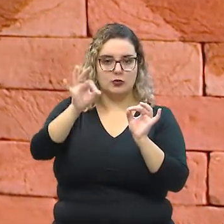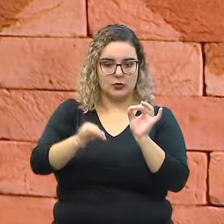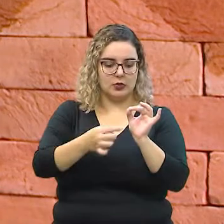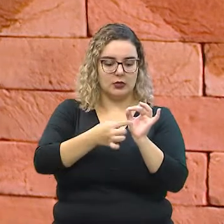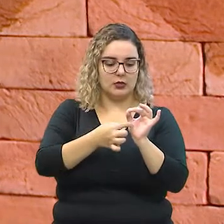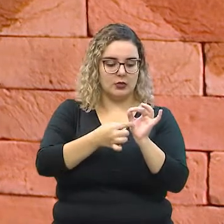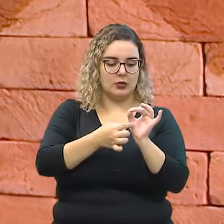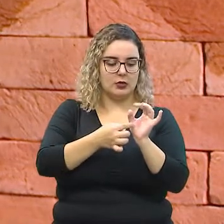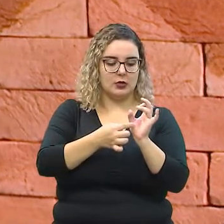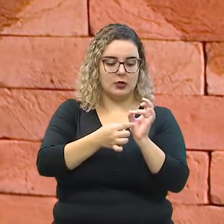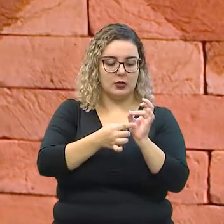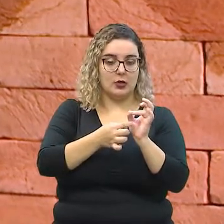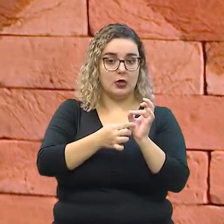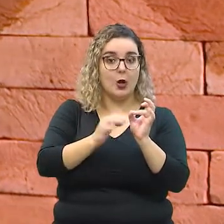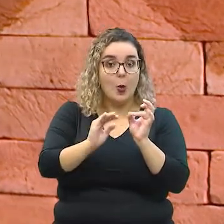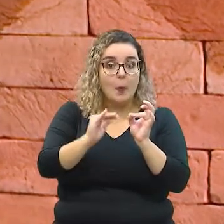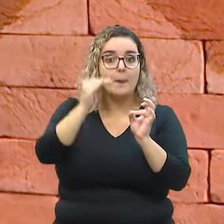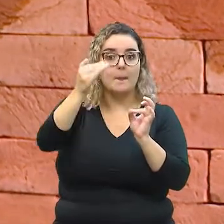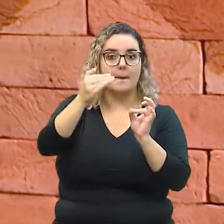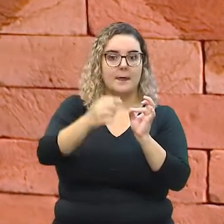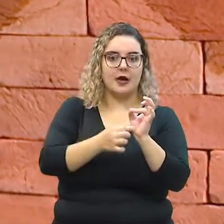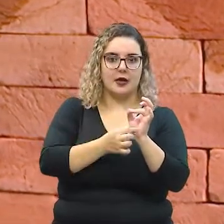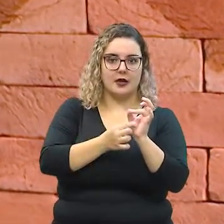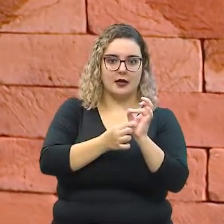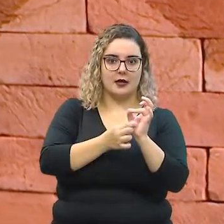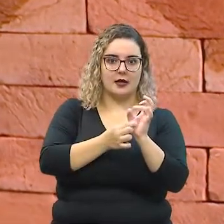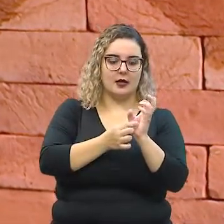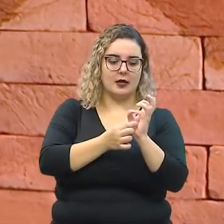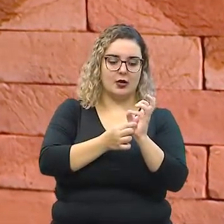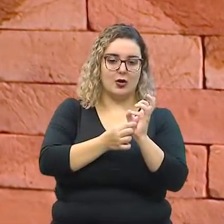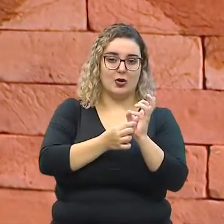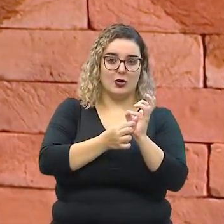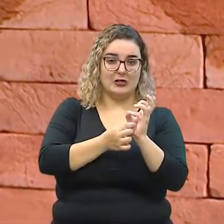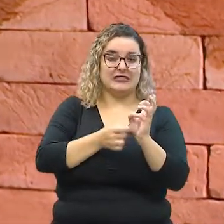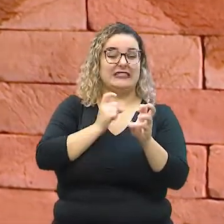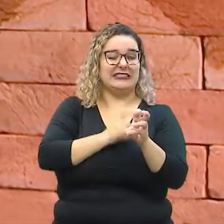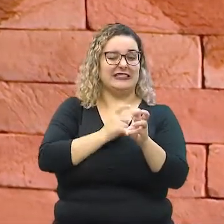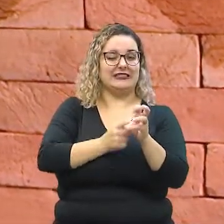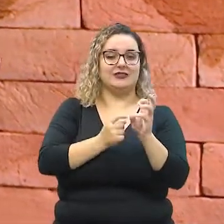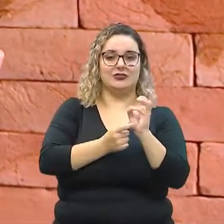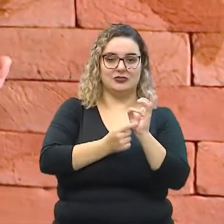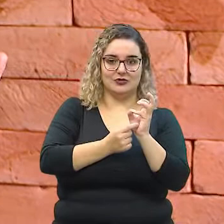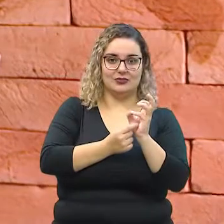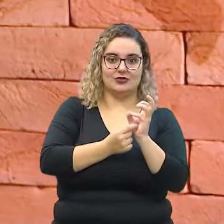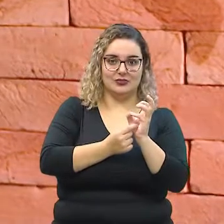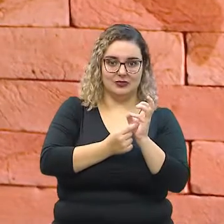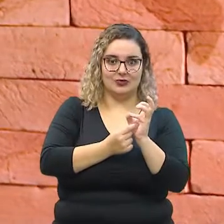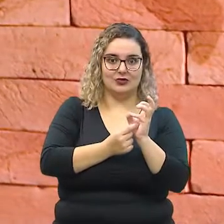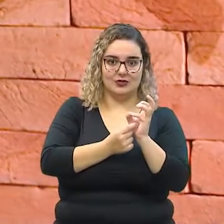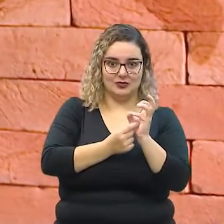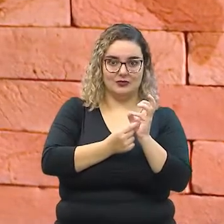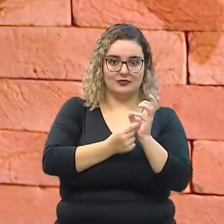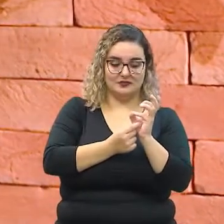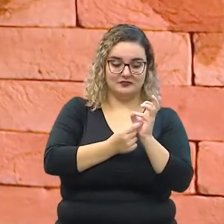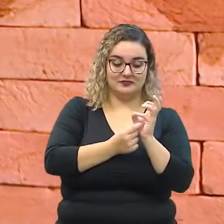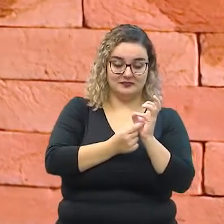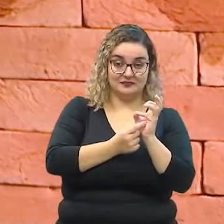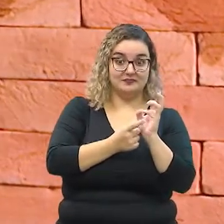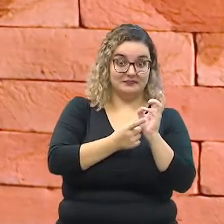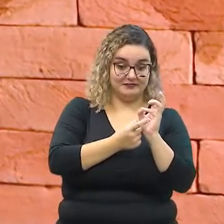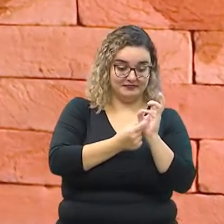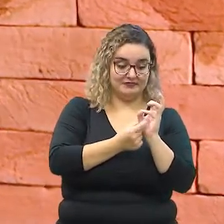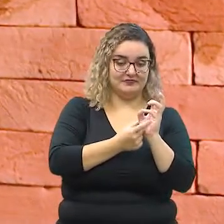ponto mais. E aqui você tem a sola, que tem gente que gosta, mas essa aqui é o bem passado mesmo, tá?